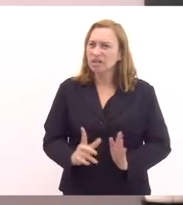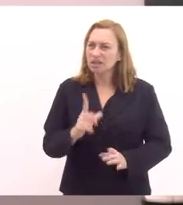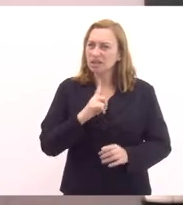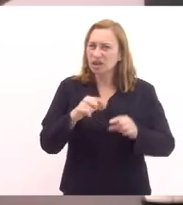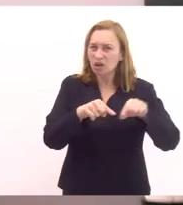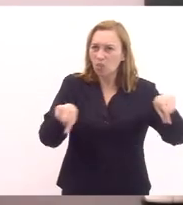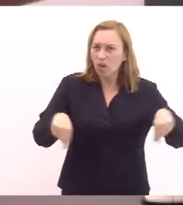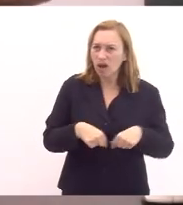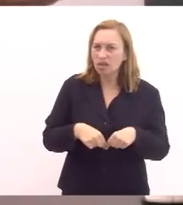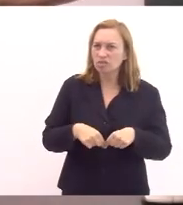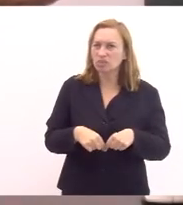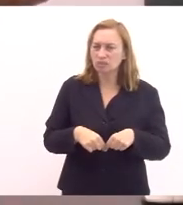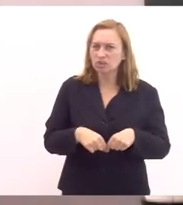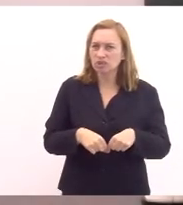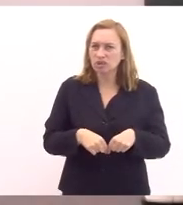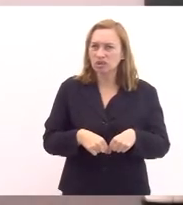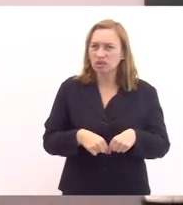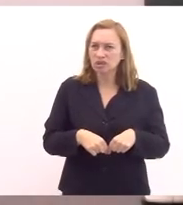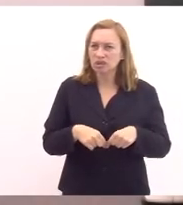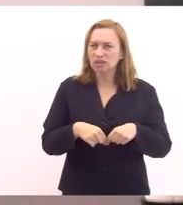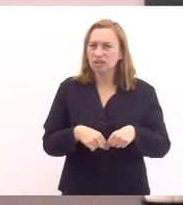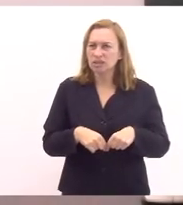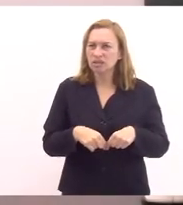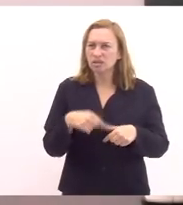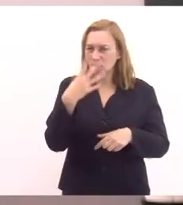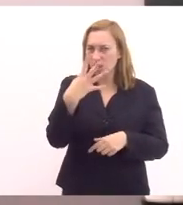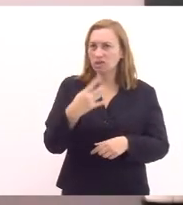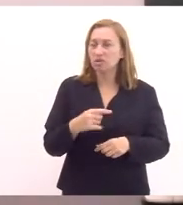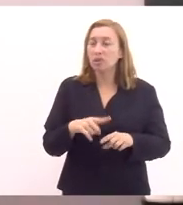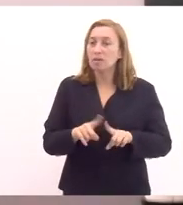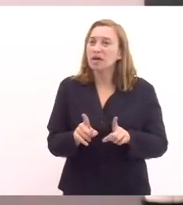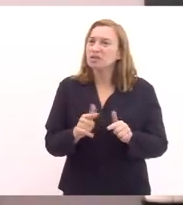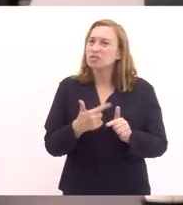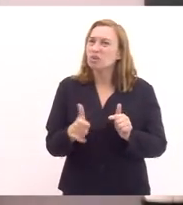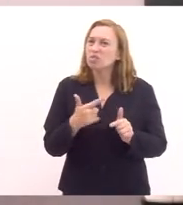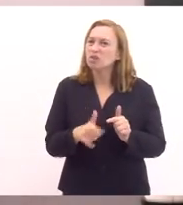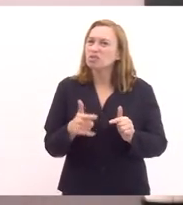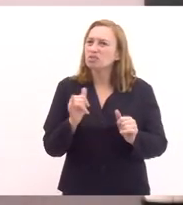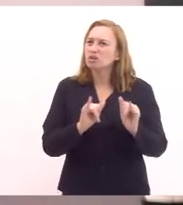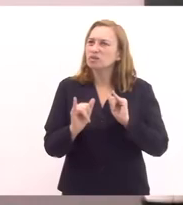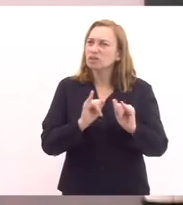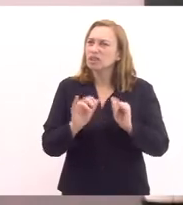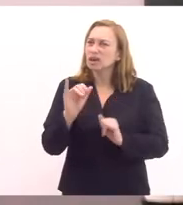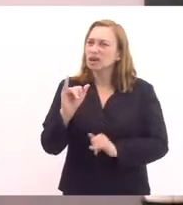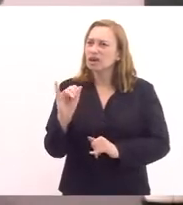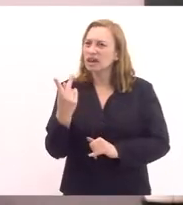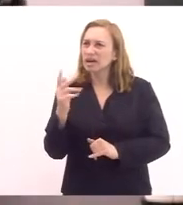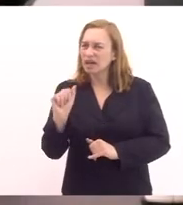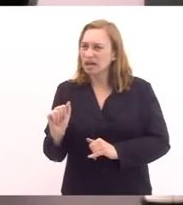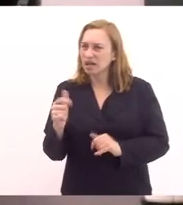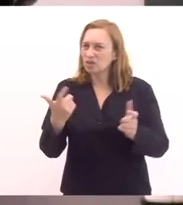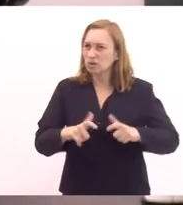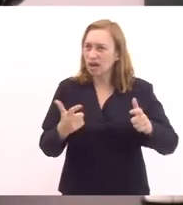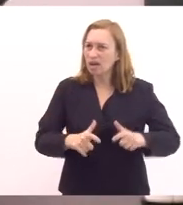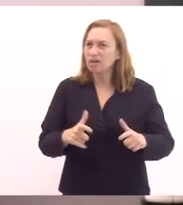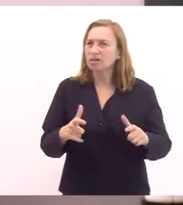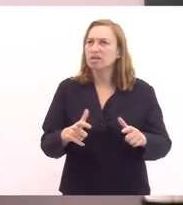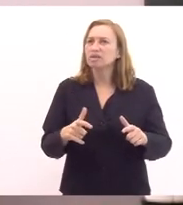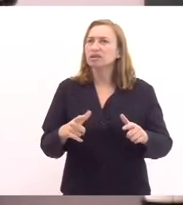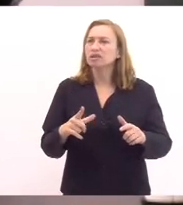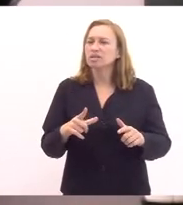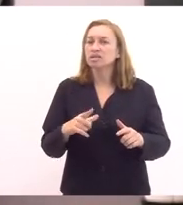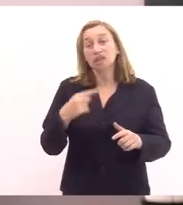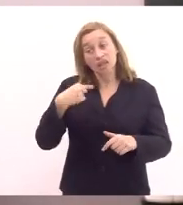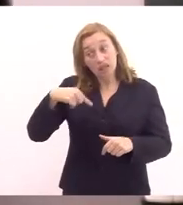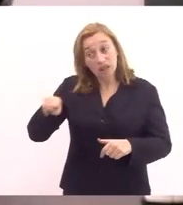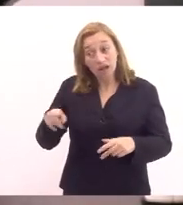compôs a intervenção ah mas tem problema na informação dos aí a gás locais também temos ir